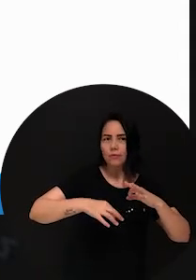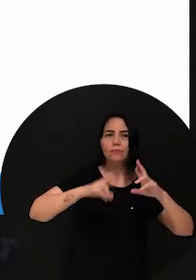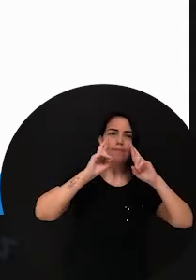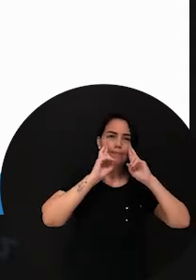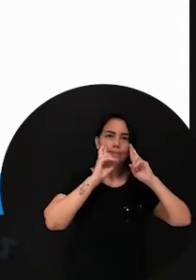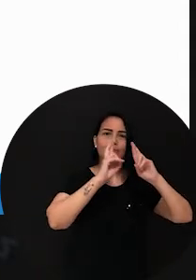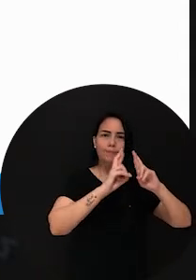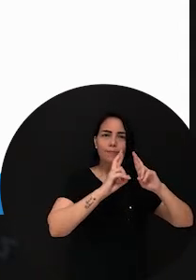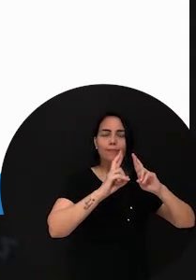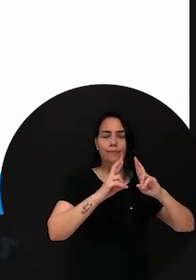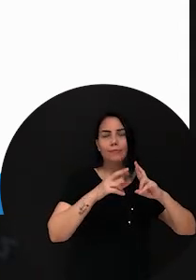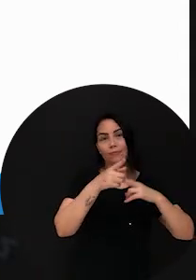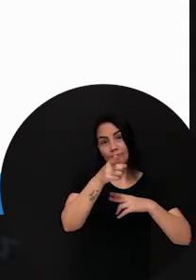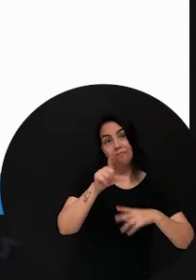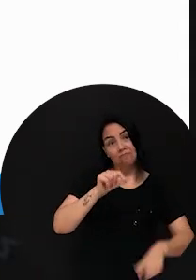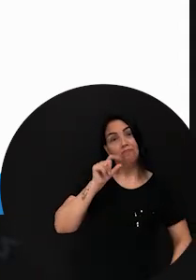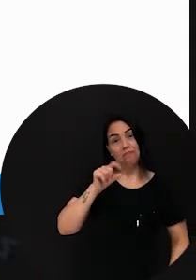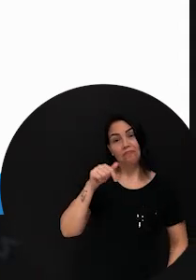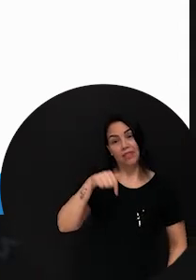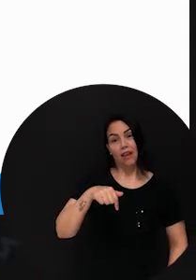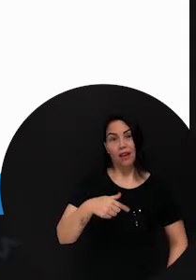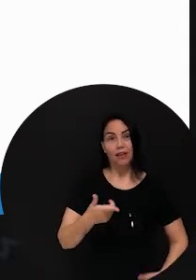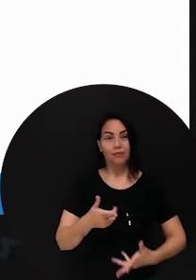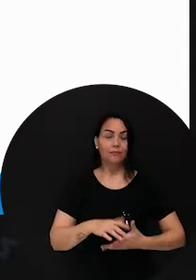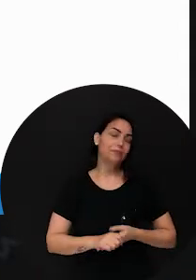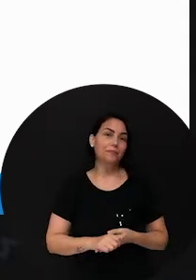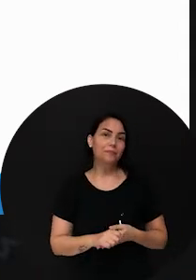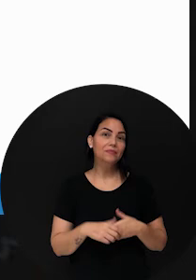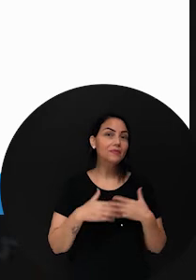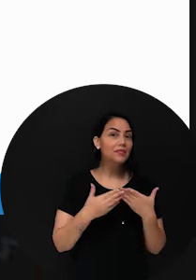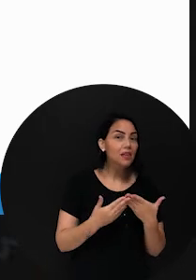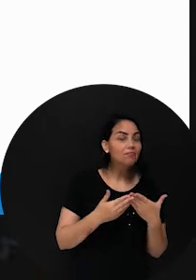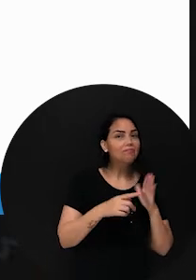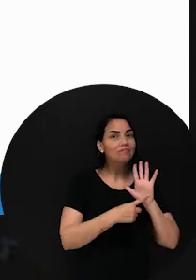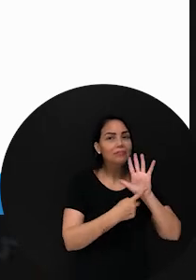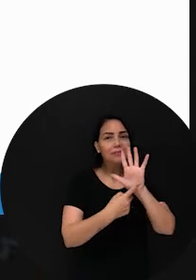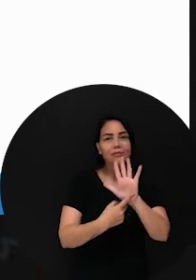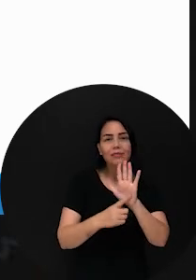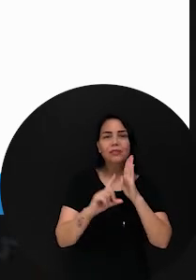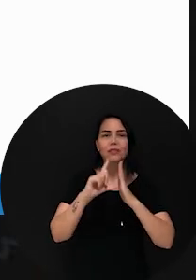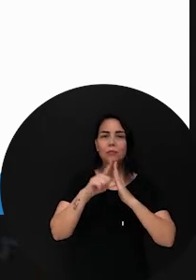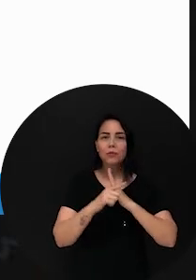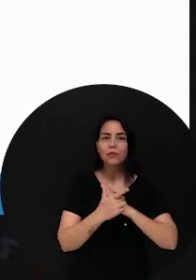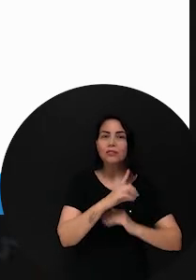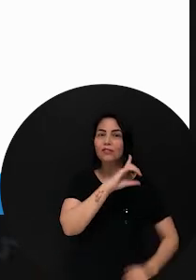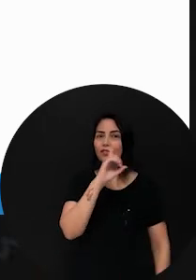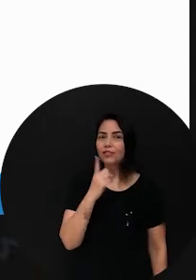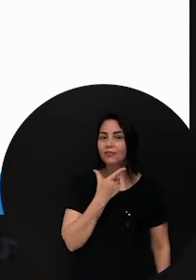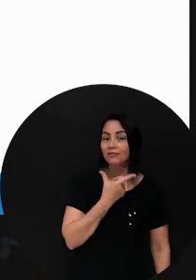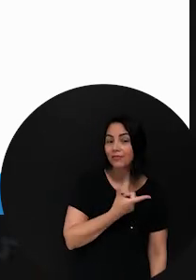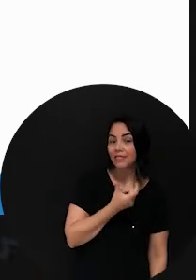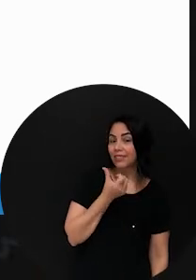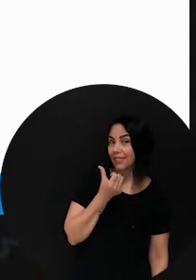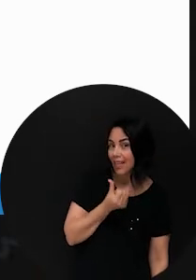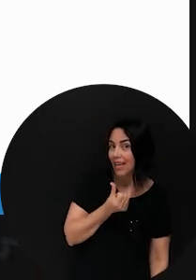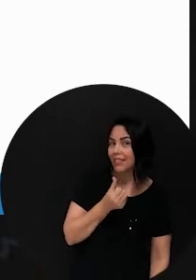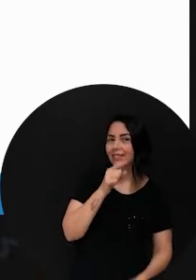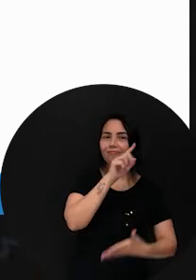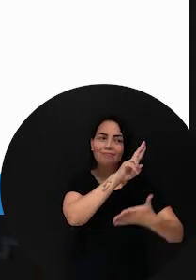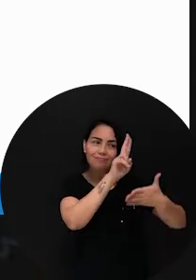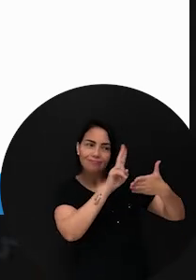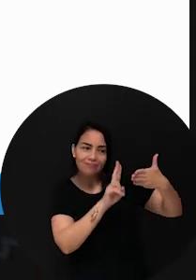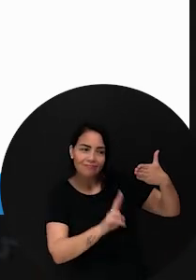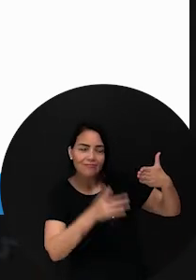dos critérios ali que a gente colocou. Então, vai aparecer no site no dia 26 essa lista, então,